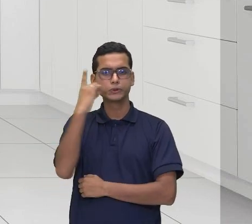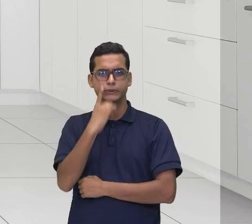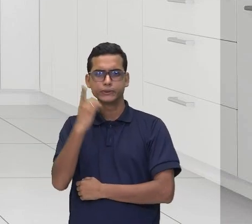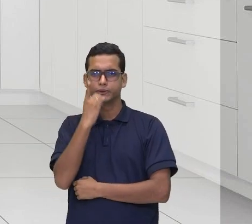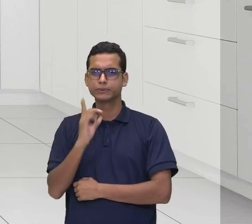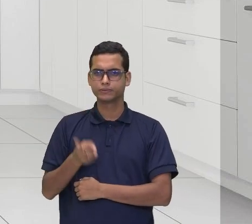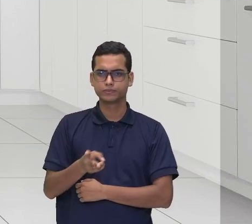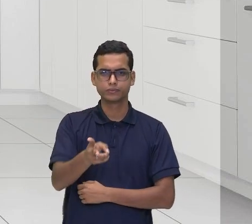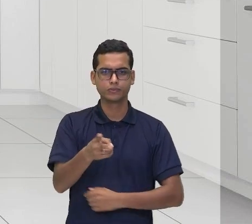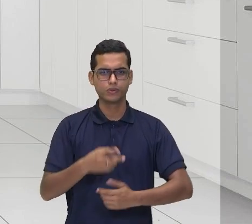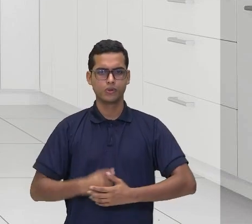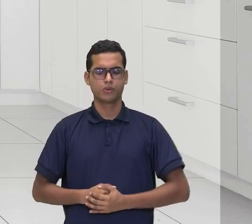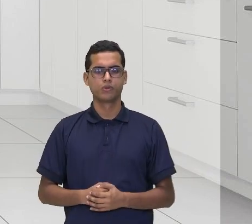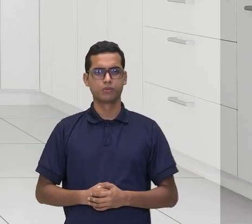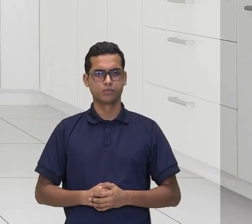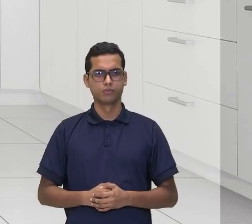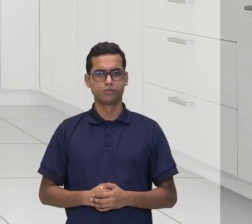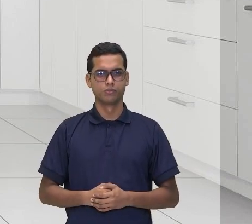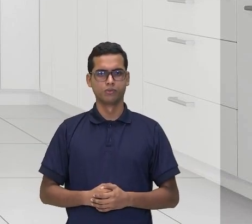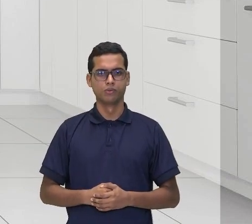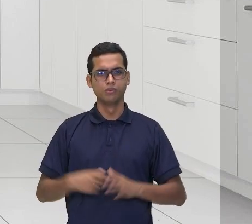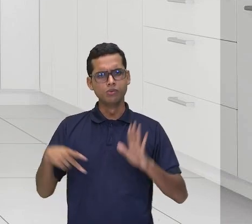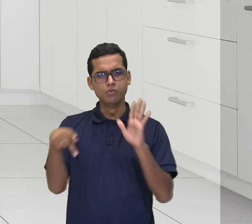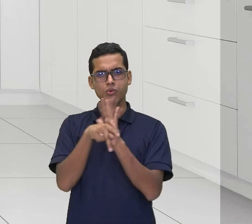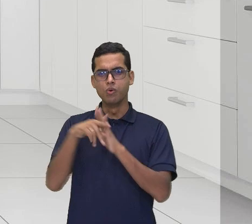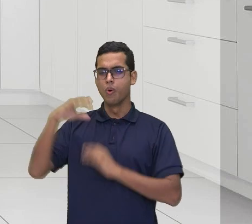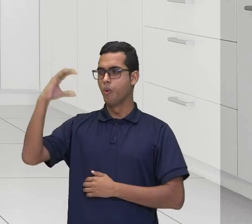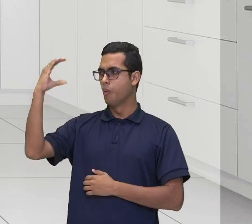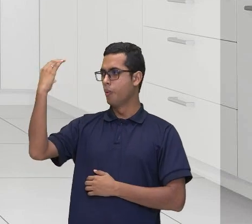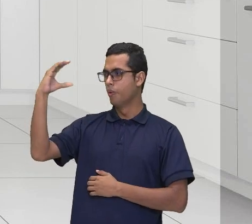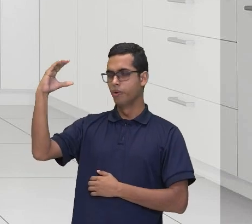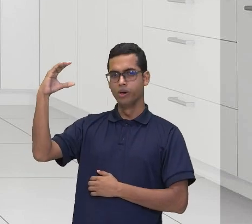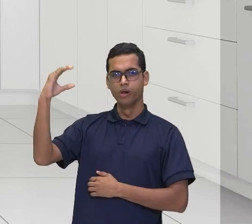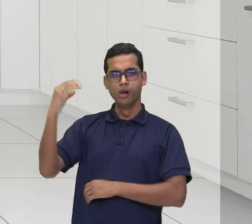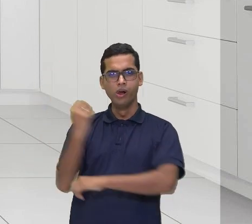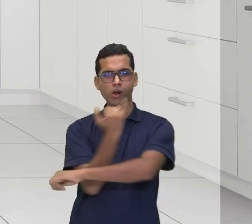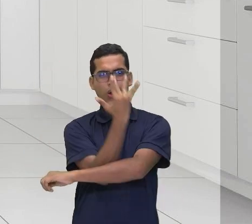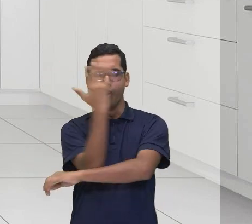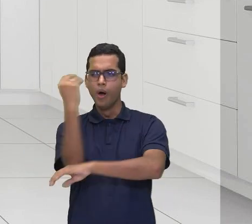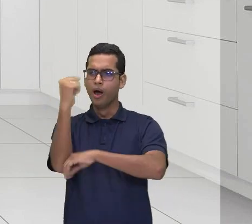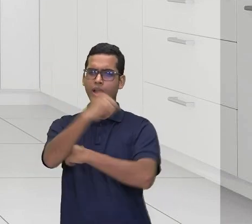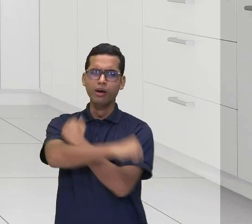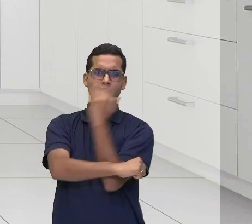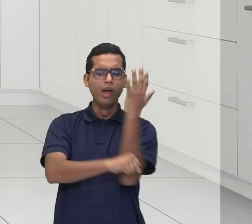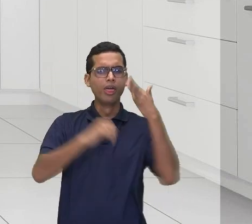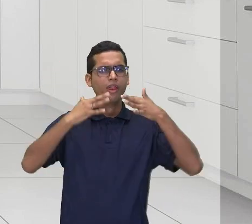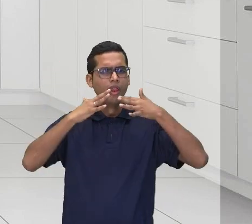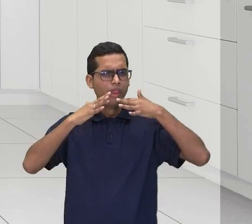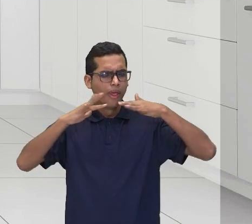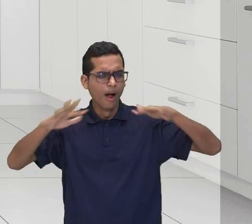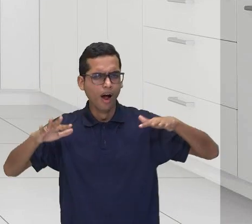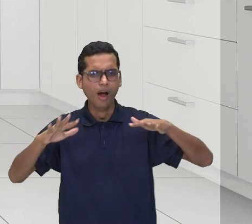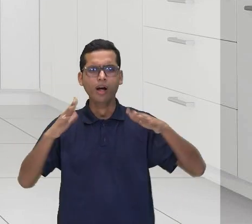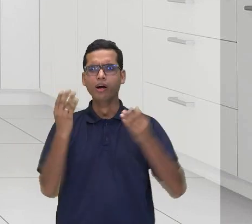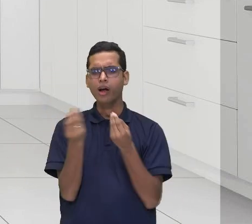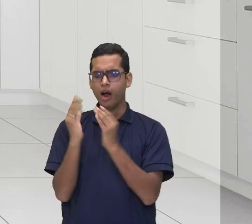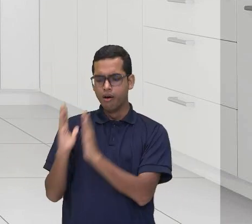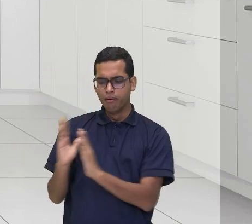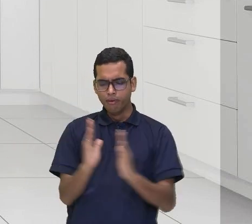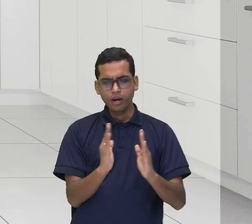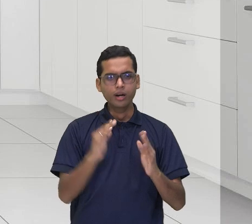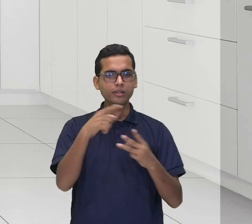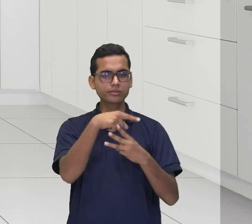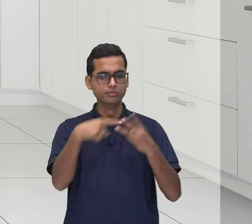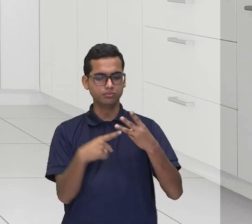dia. A ciência, né, da natureza, ela é dividida em 3